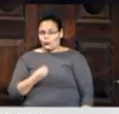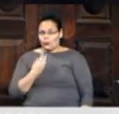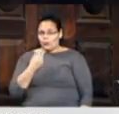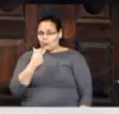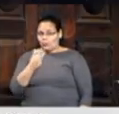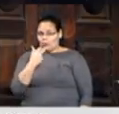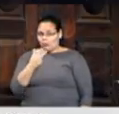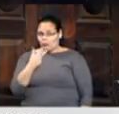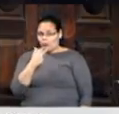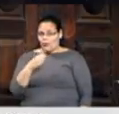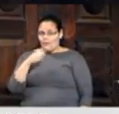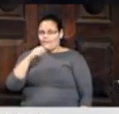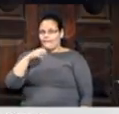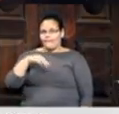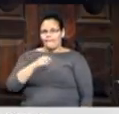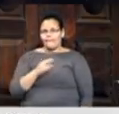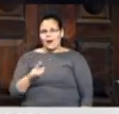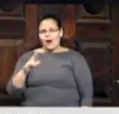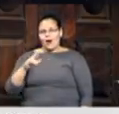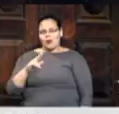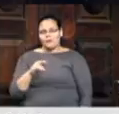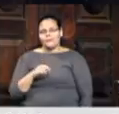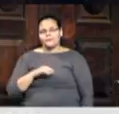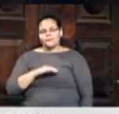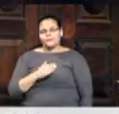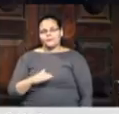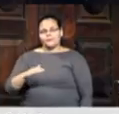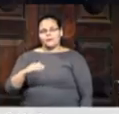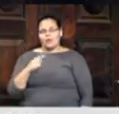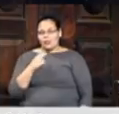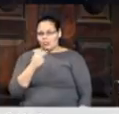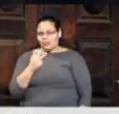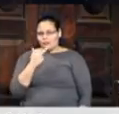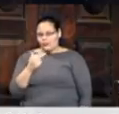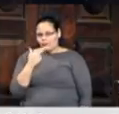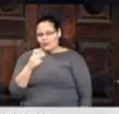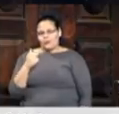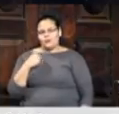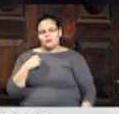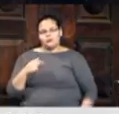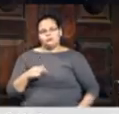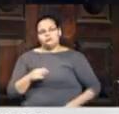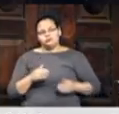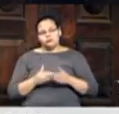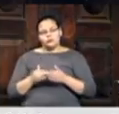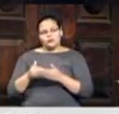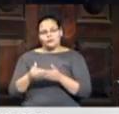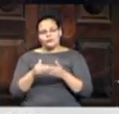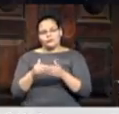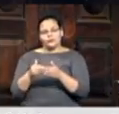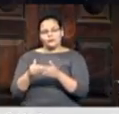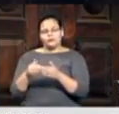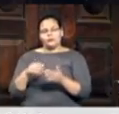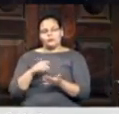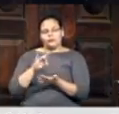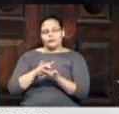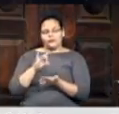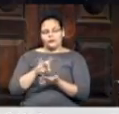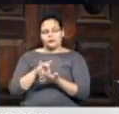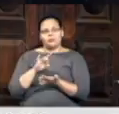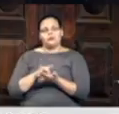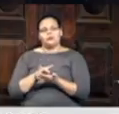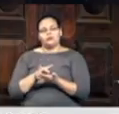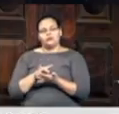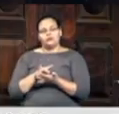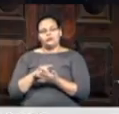Língua Mar. A língua em que navego, marinheiro, na proa das vogais e